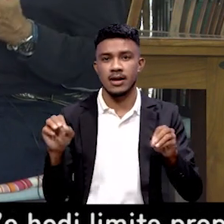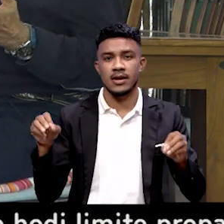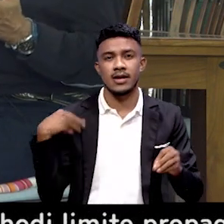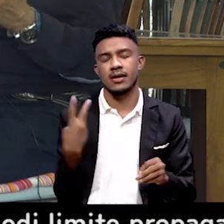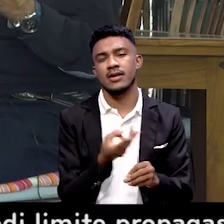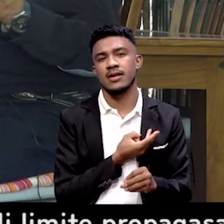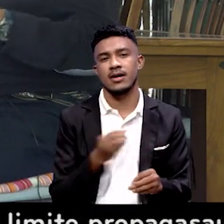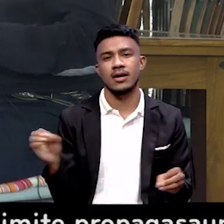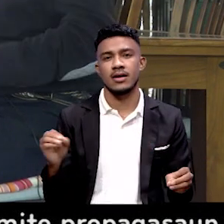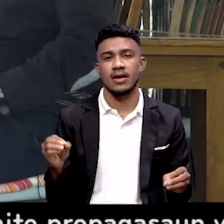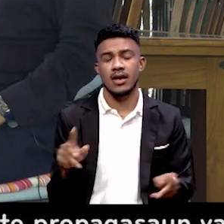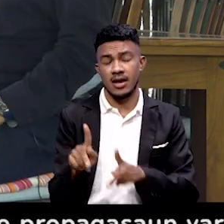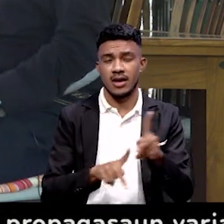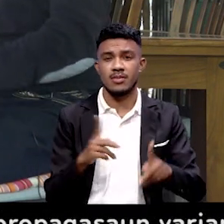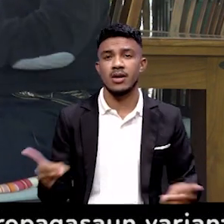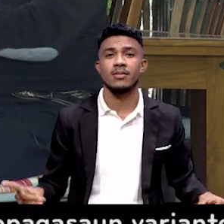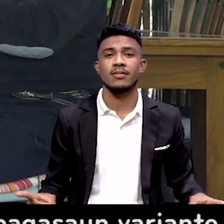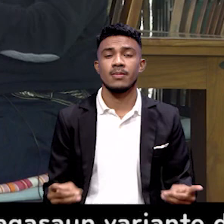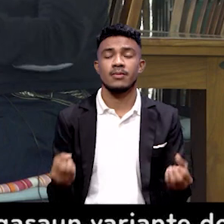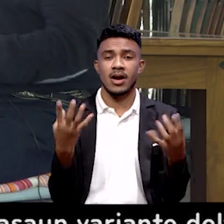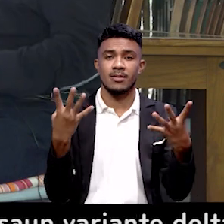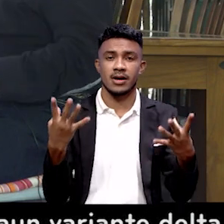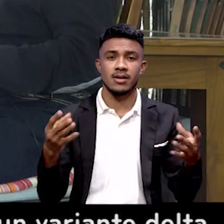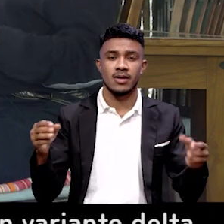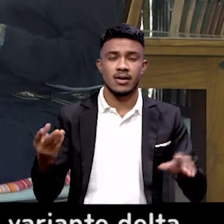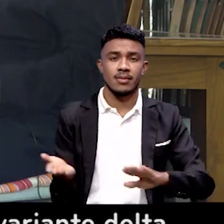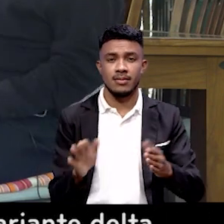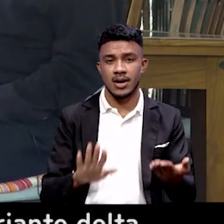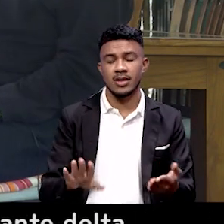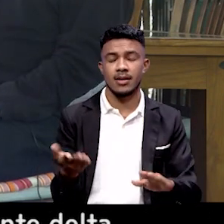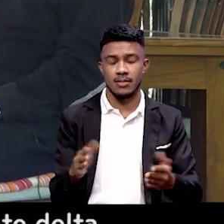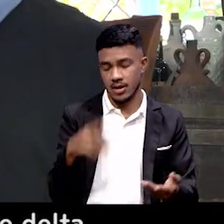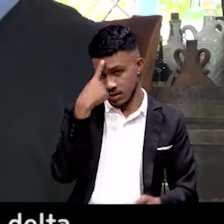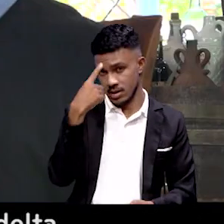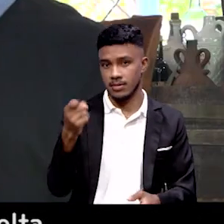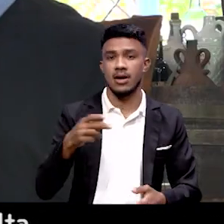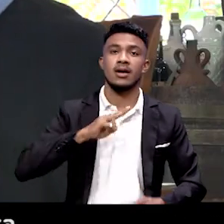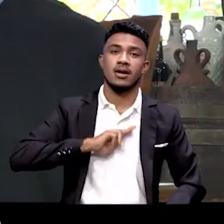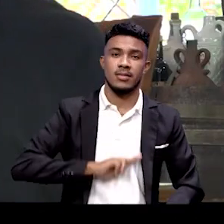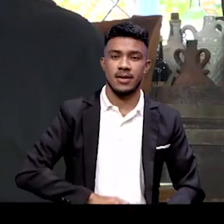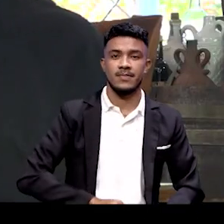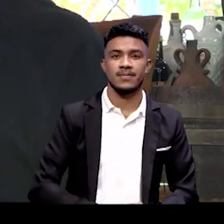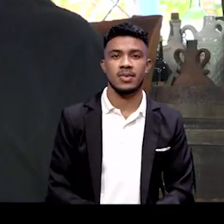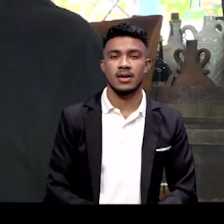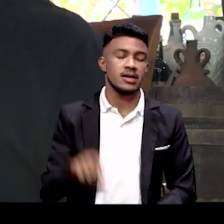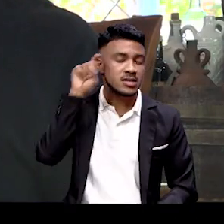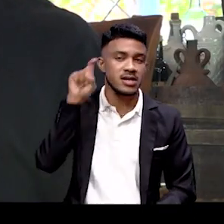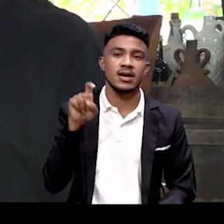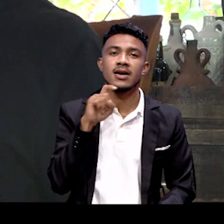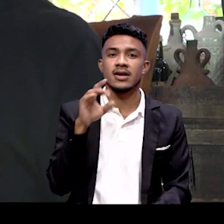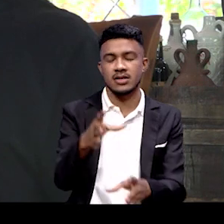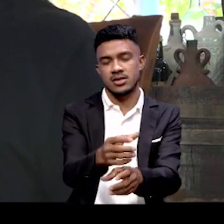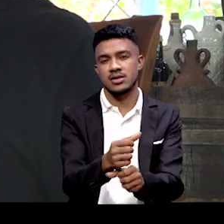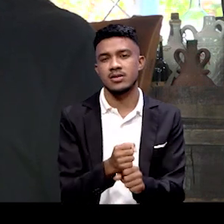Desanimação, também uma paraglose mate, mate também lá, cerco aniquilamento. E Xanana Simo mandato.